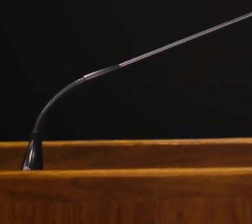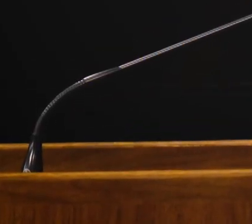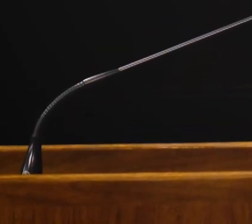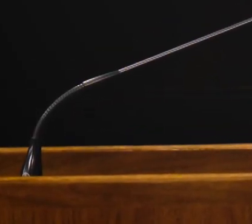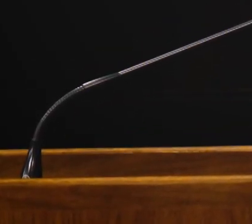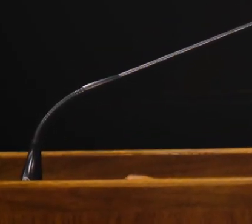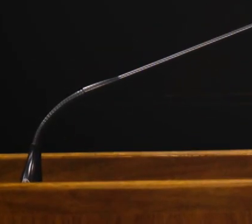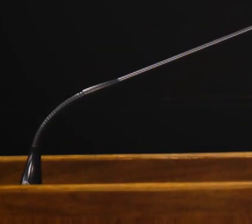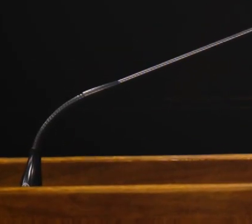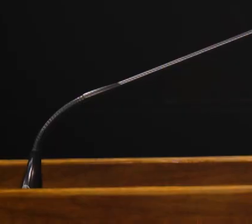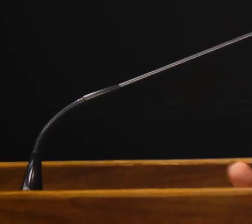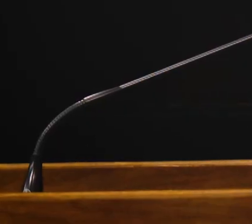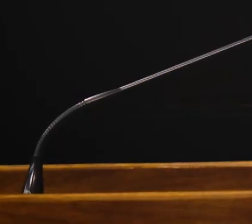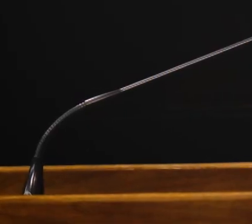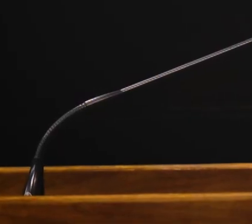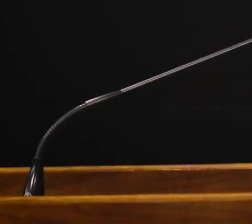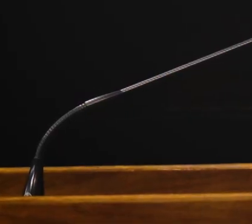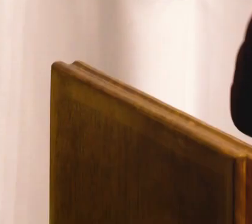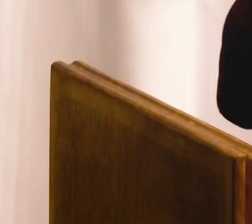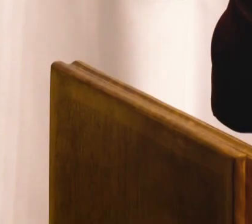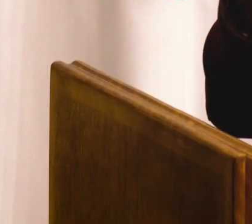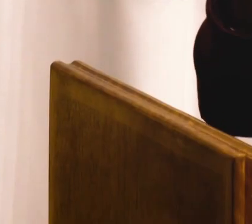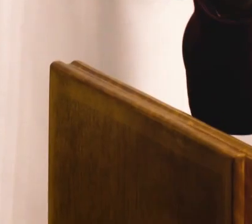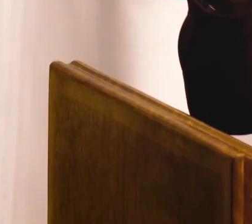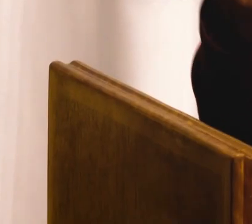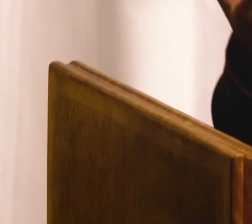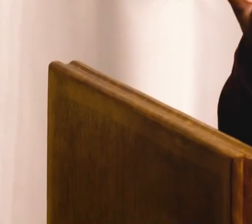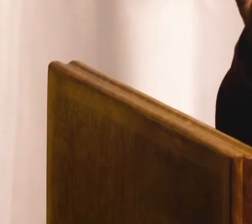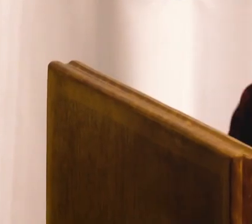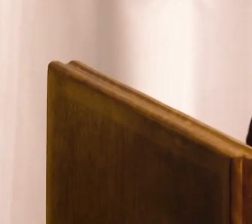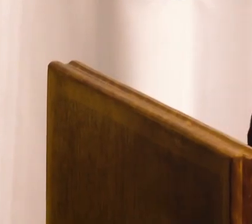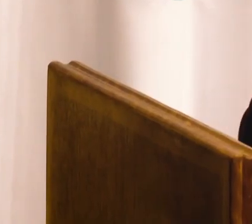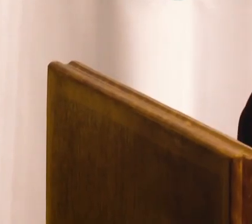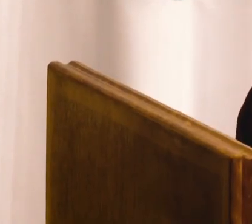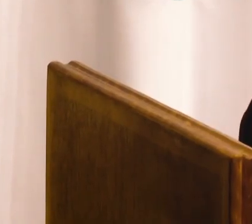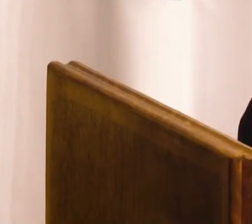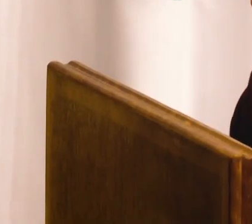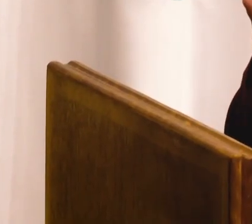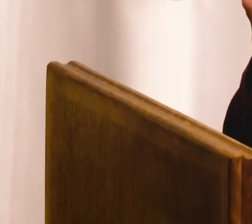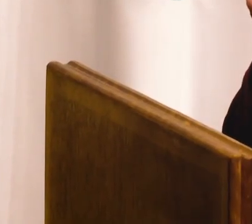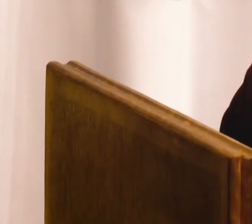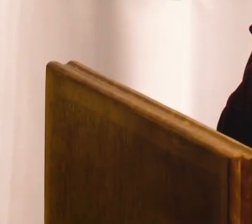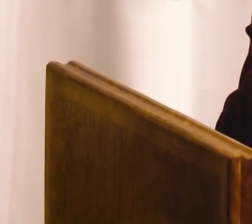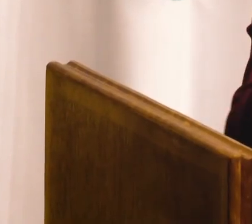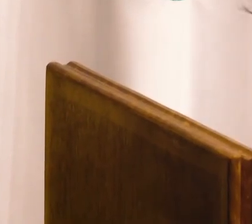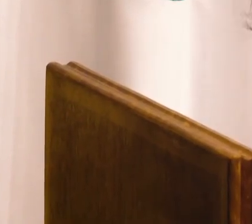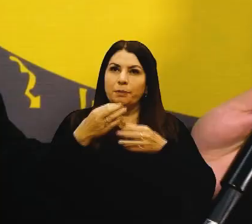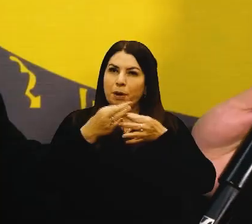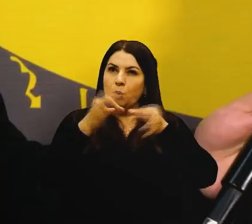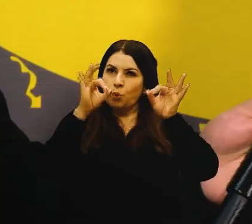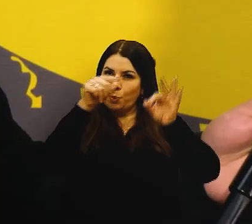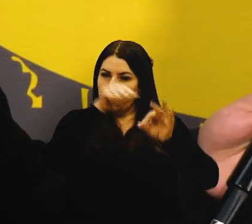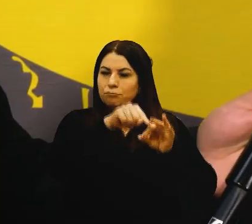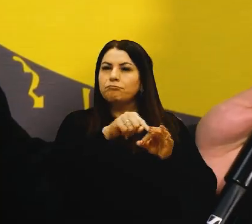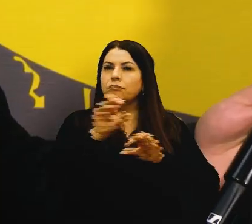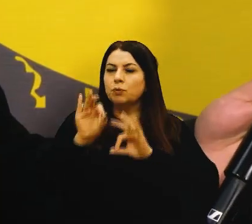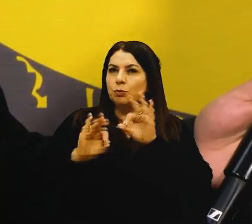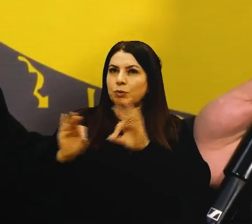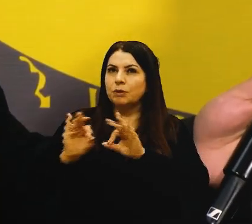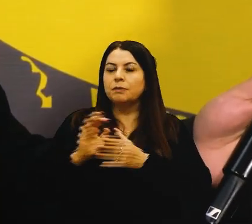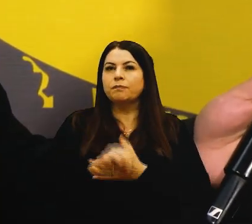e comentou sobre a primeira edição da Corrida pela Cura, realizada em Caxias do Sul.